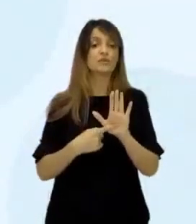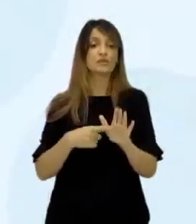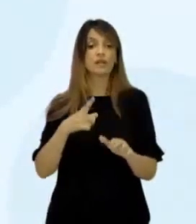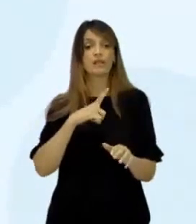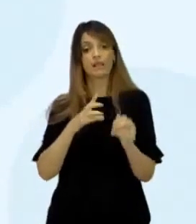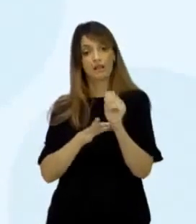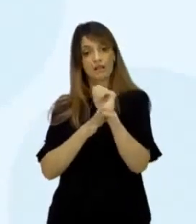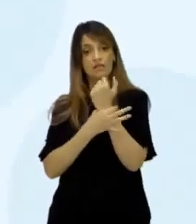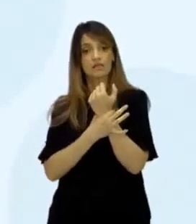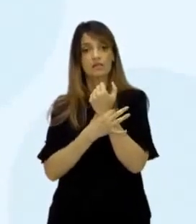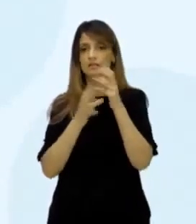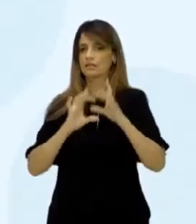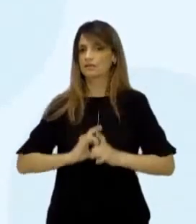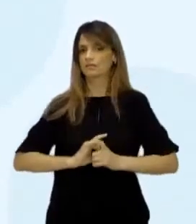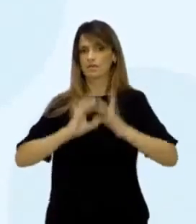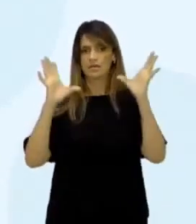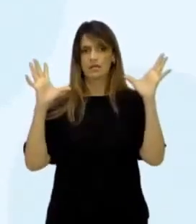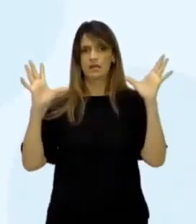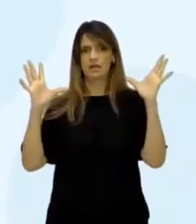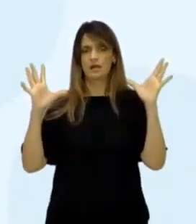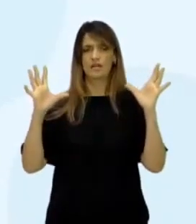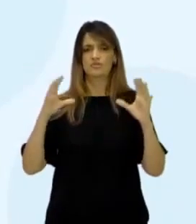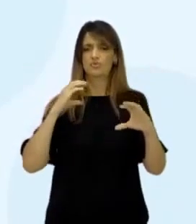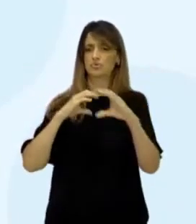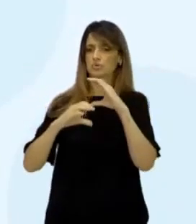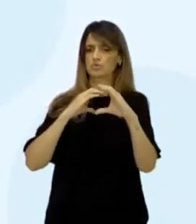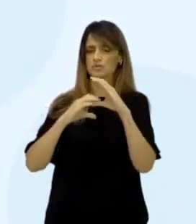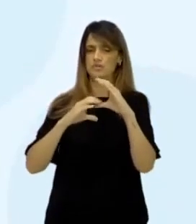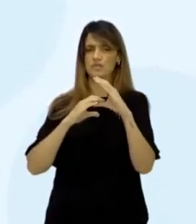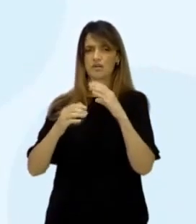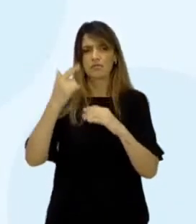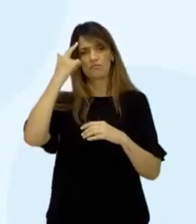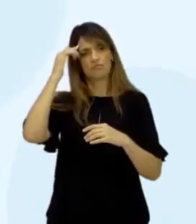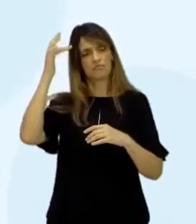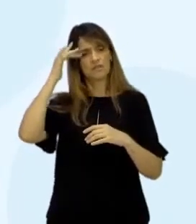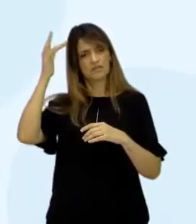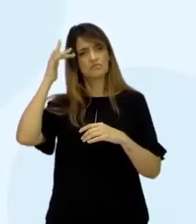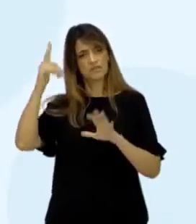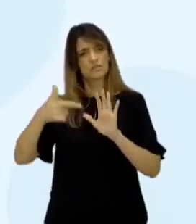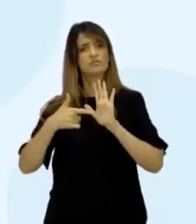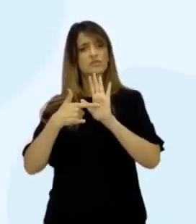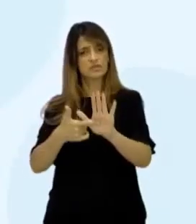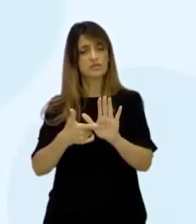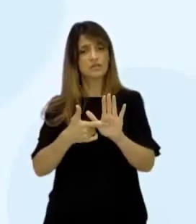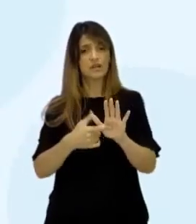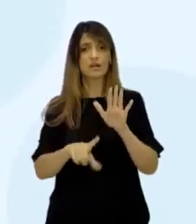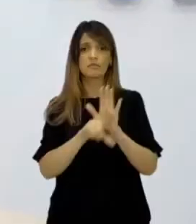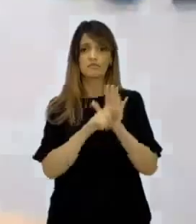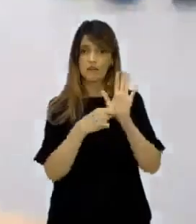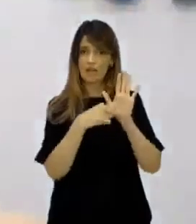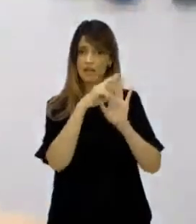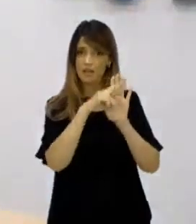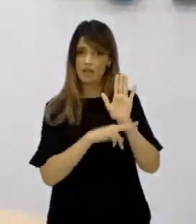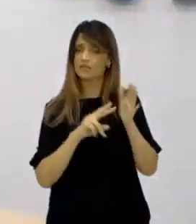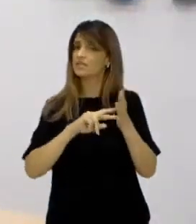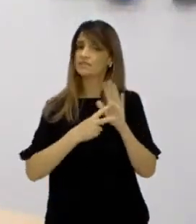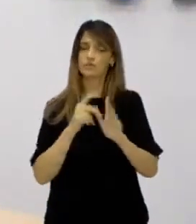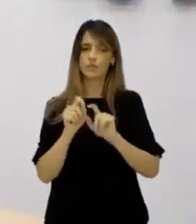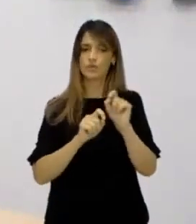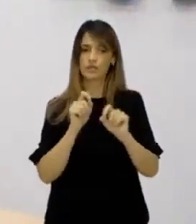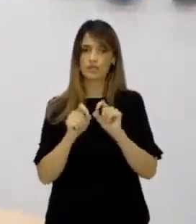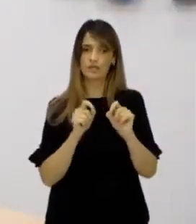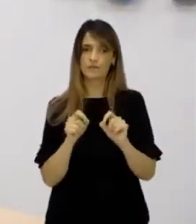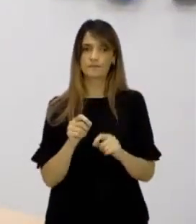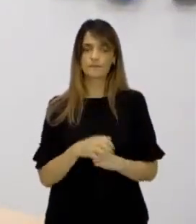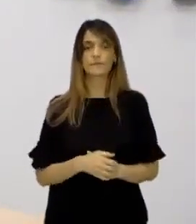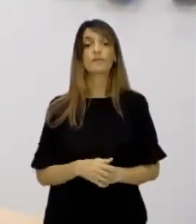de liberdade de expressão, comunicação, manifestação de pensamento nos termos da Constituição. O que, que isso significa? Que por mais que